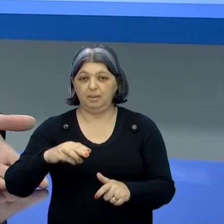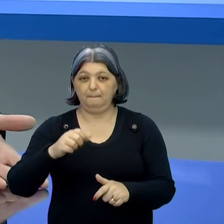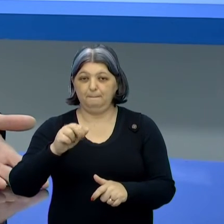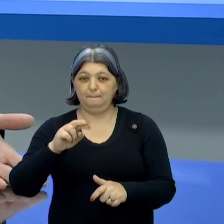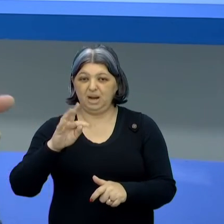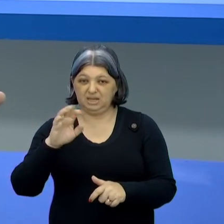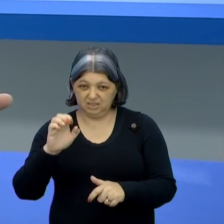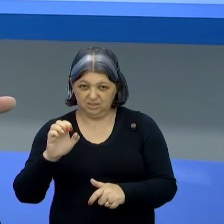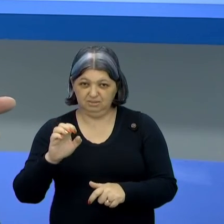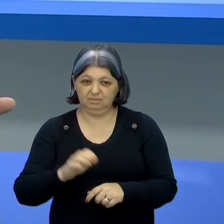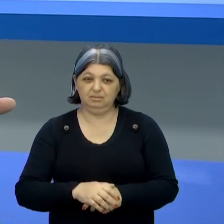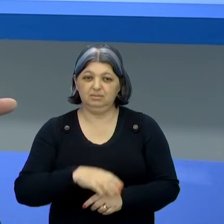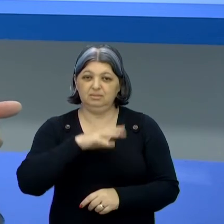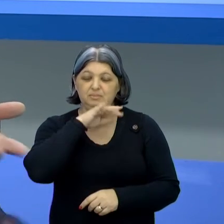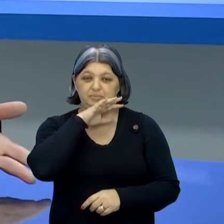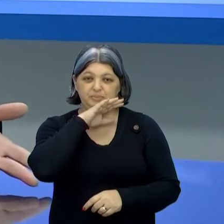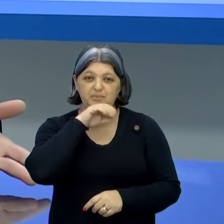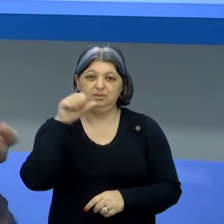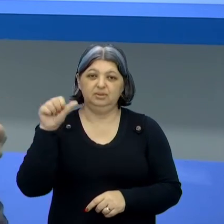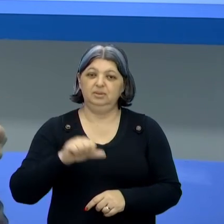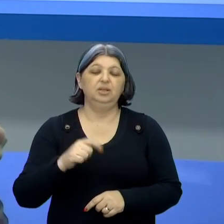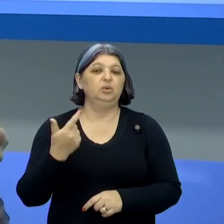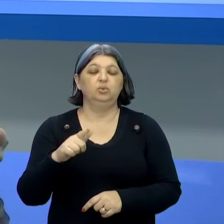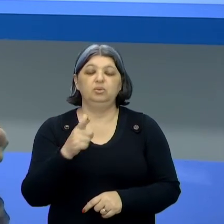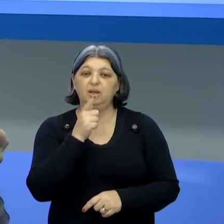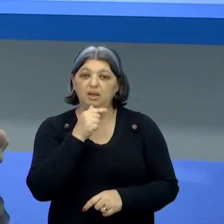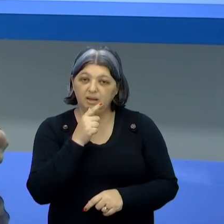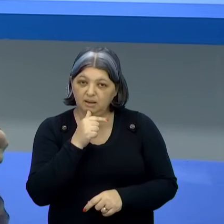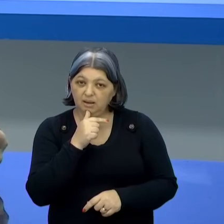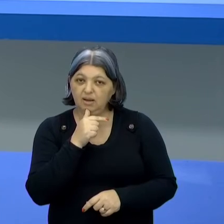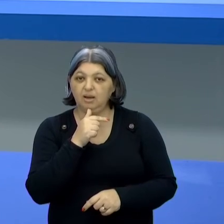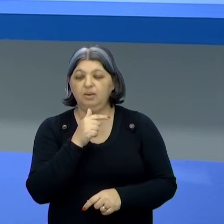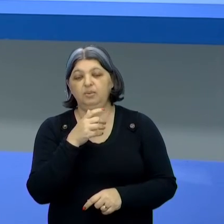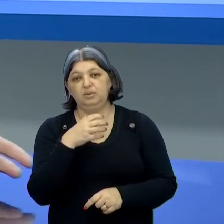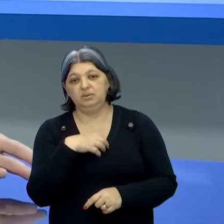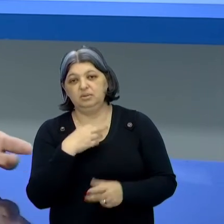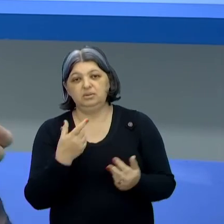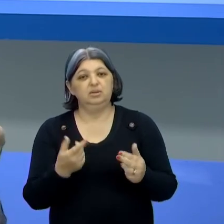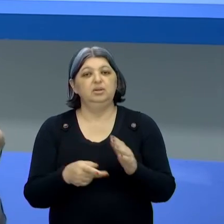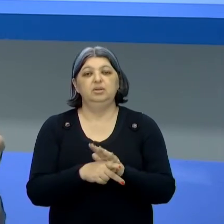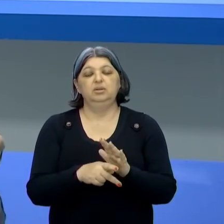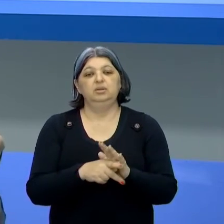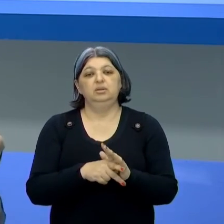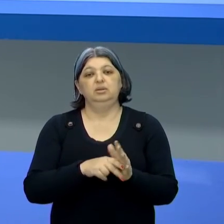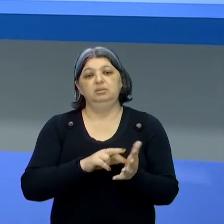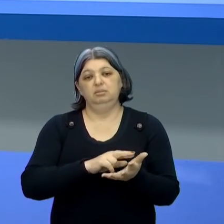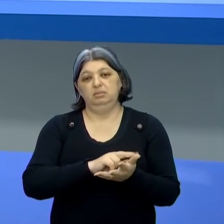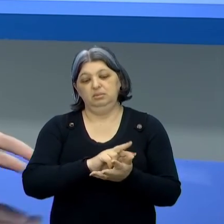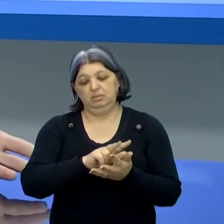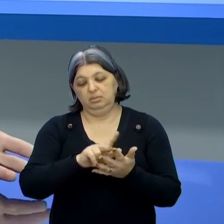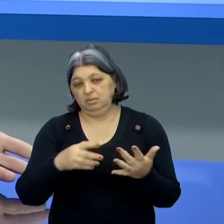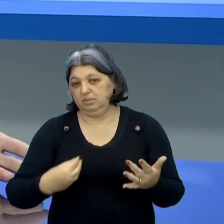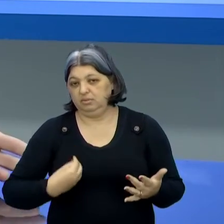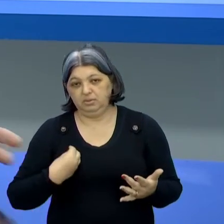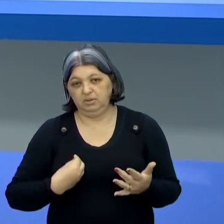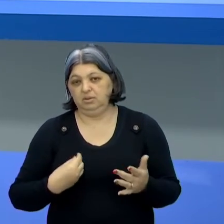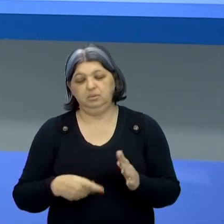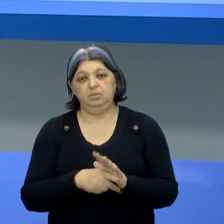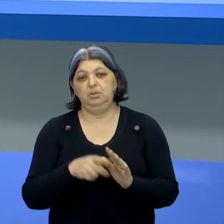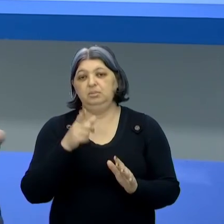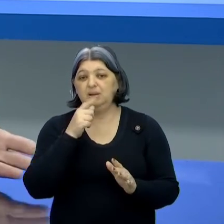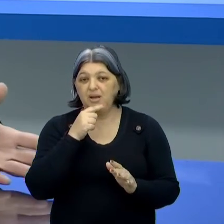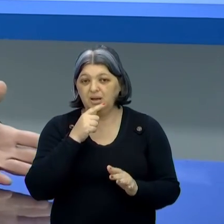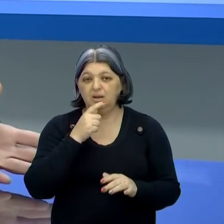porcaria, tá? Não tem água na forma que a gente conhece aqui, não tem biodiversidade, né? A água está congelada, a